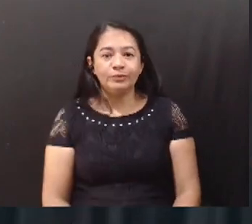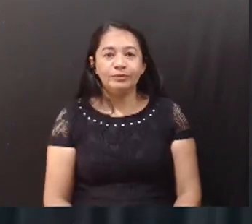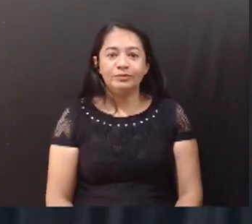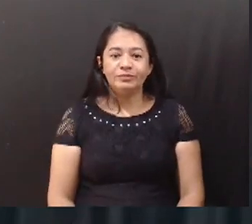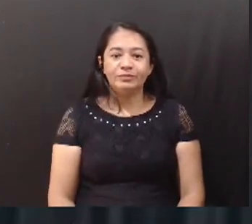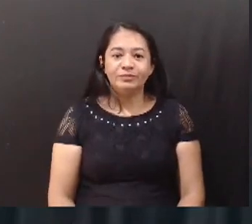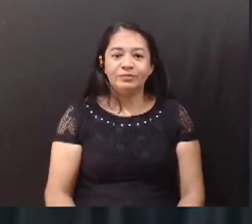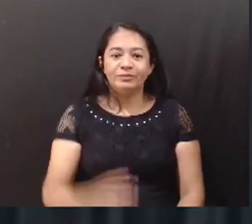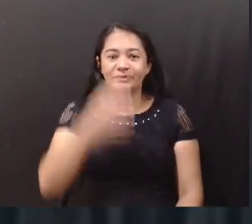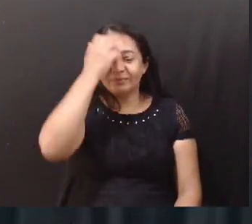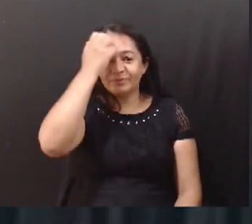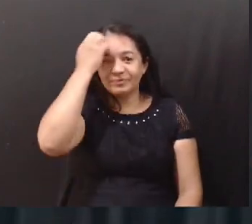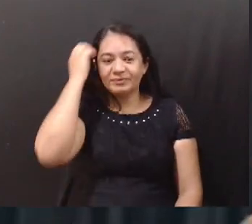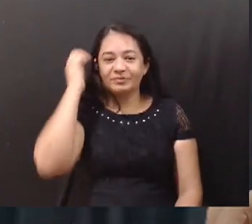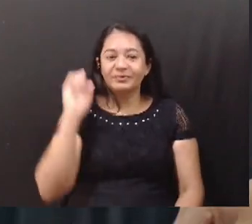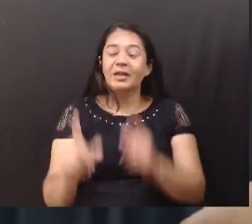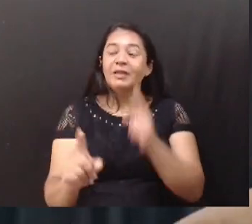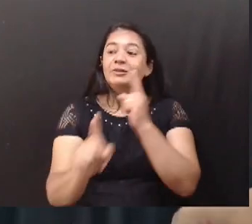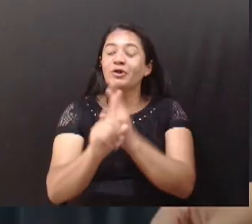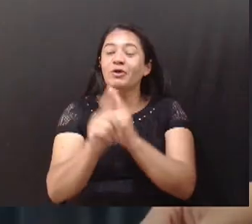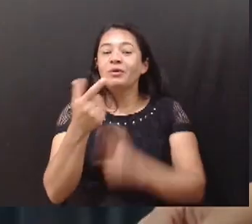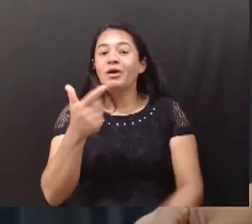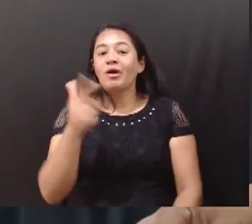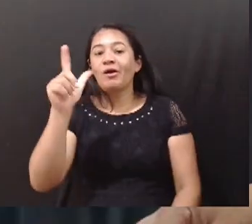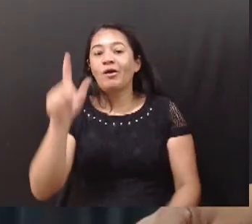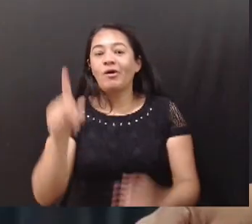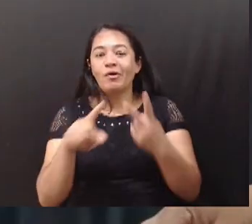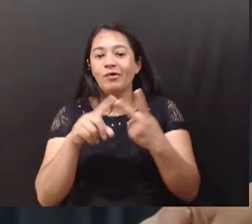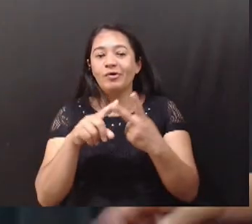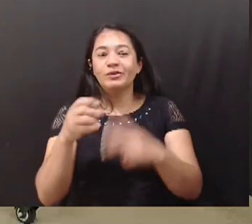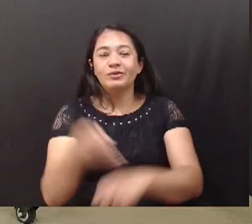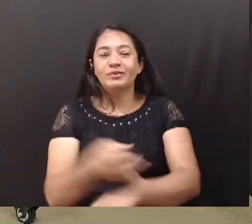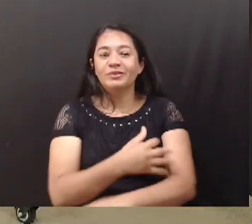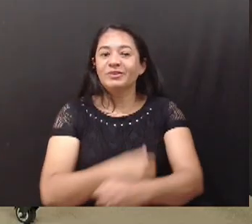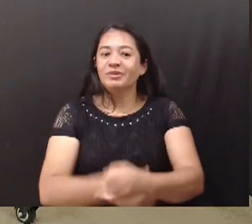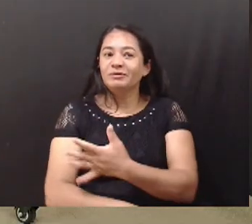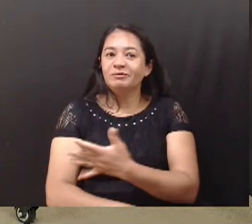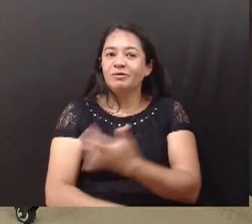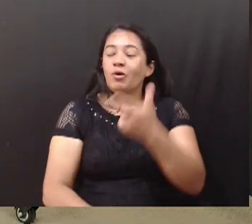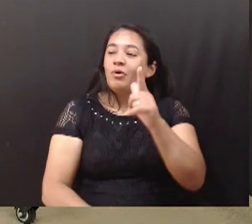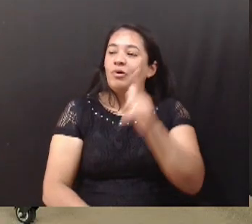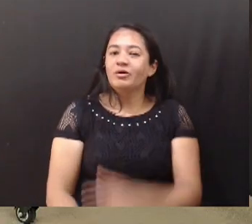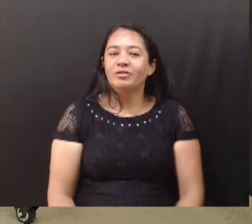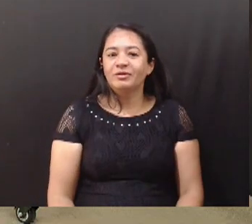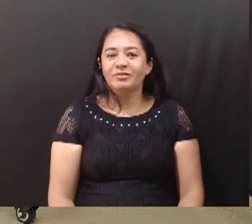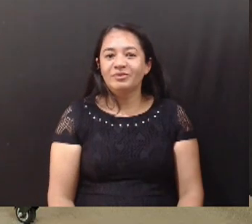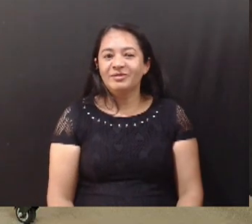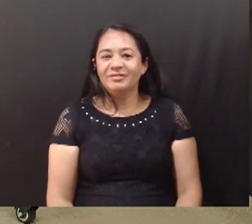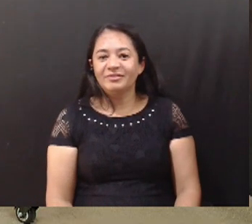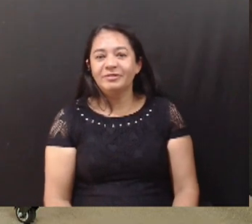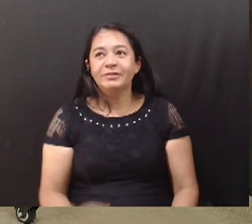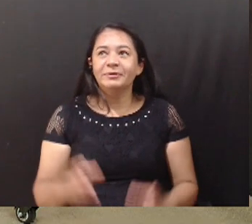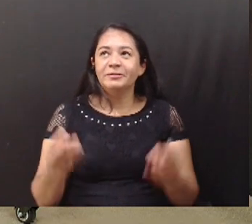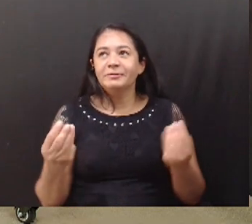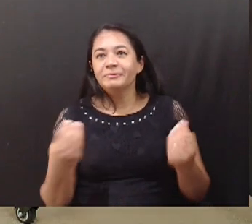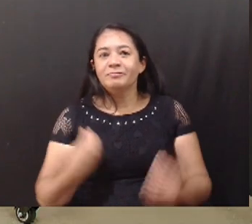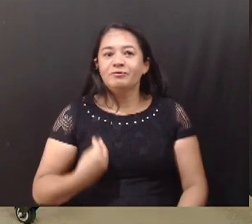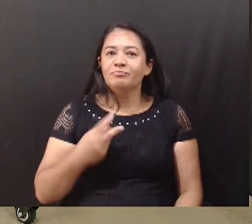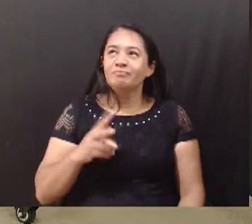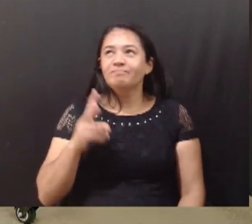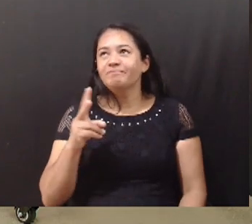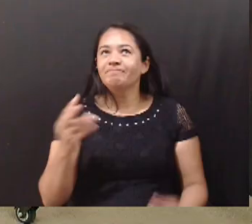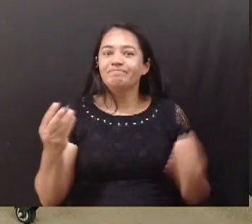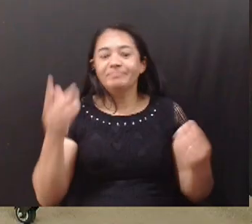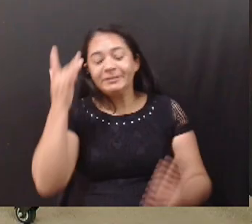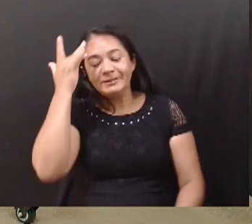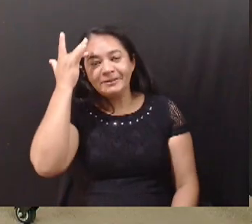em descobrir a segunda, qual é a outra função da emoção? Função da emoção, sobrevivência e não sei, vamos